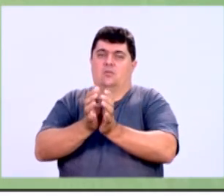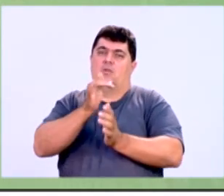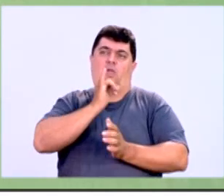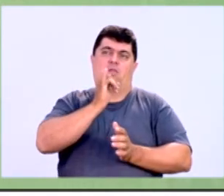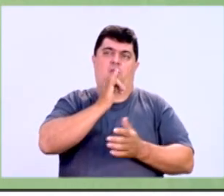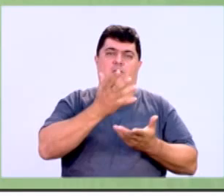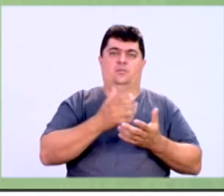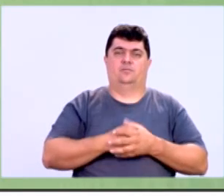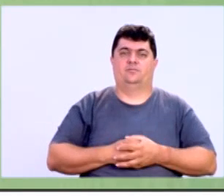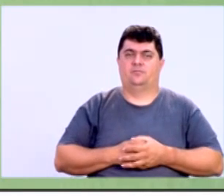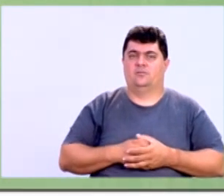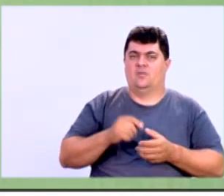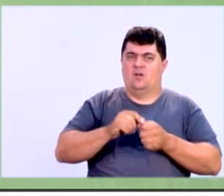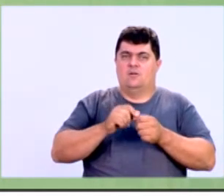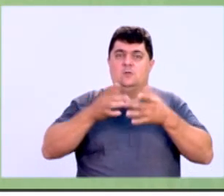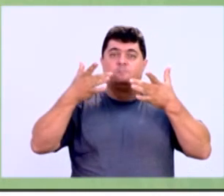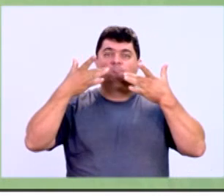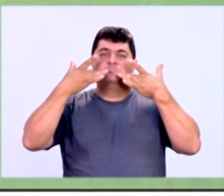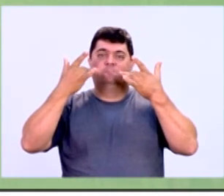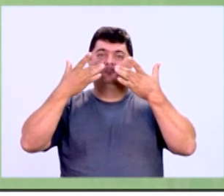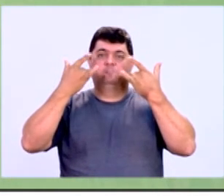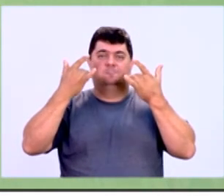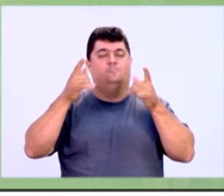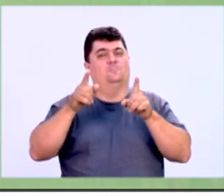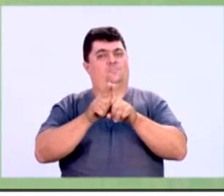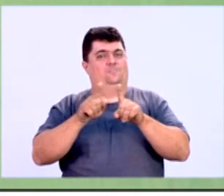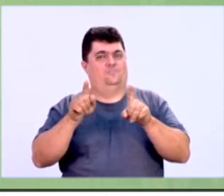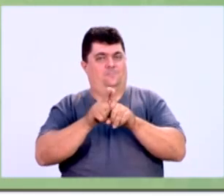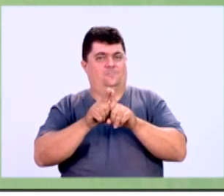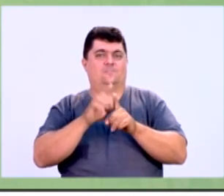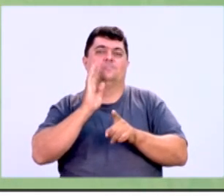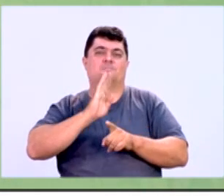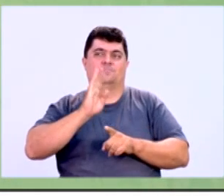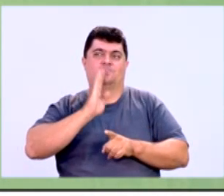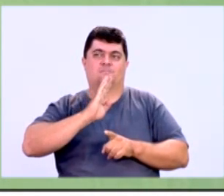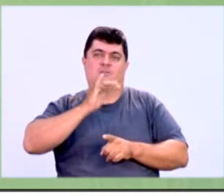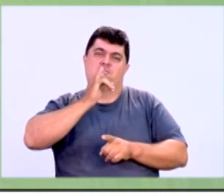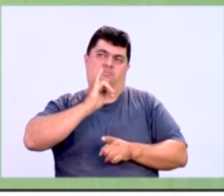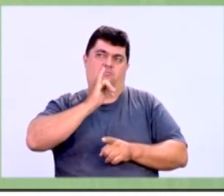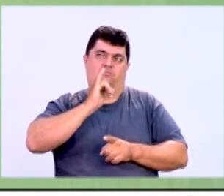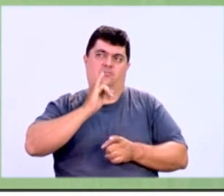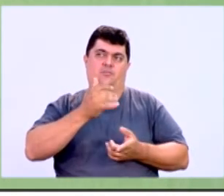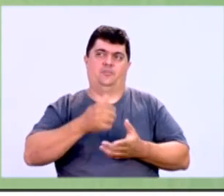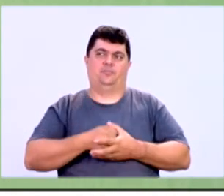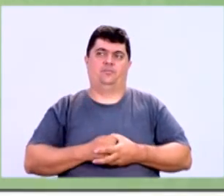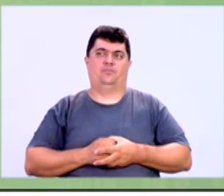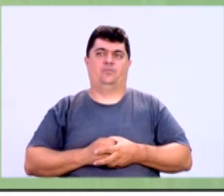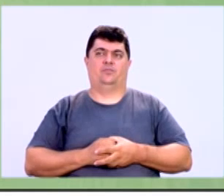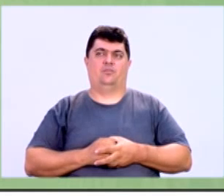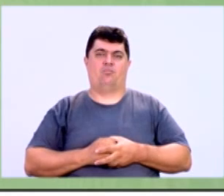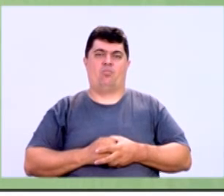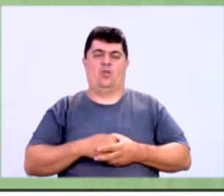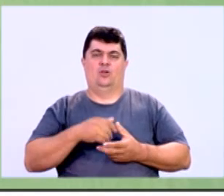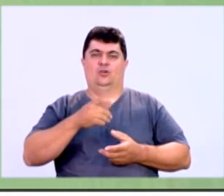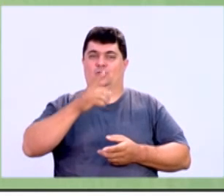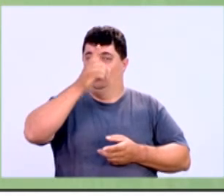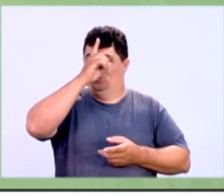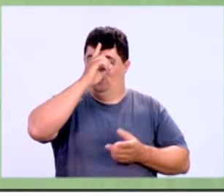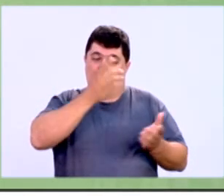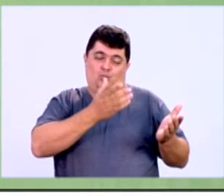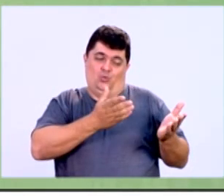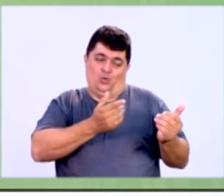exemplo, a dramatização. Então, aqui nós temos uma exemplificação de jovens e adultos, né, que estão